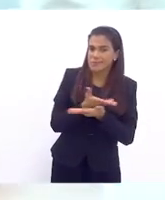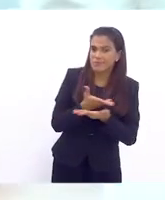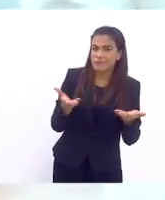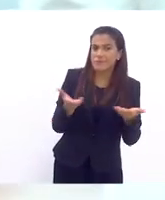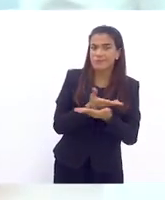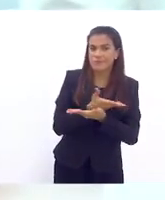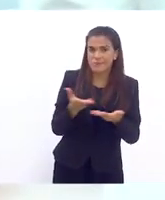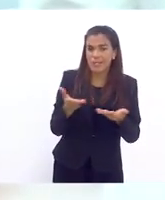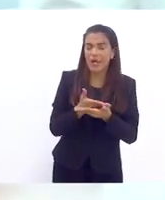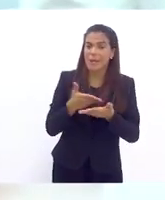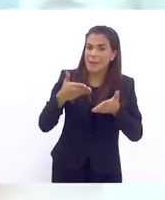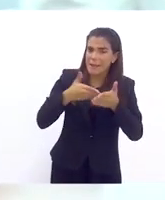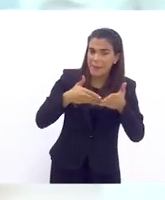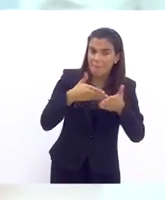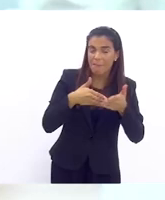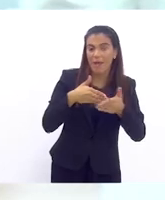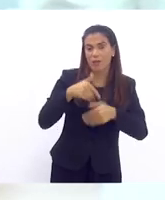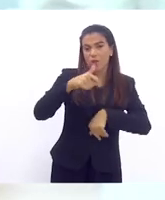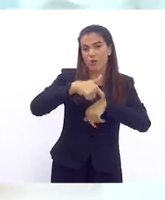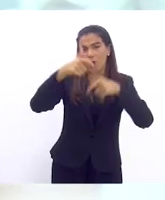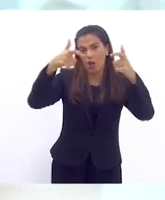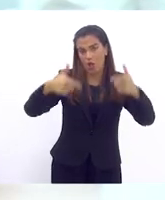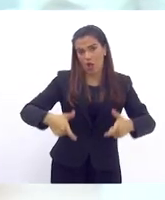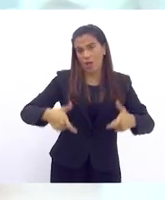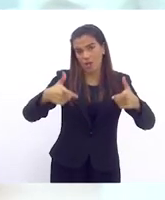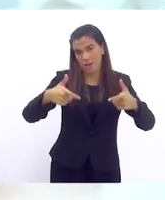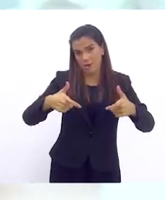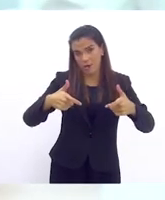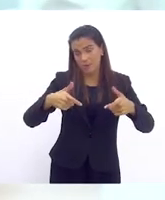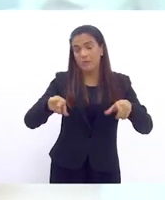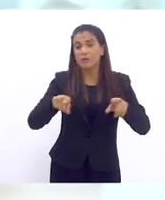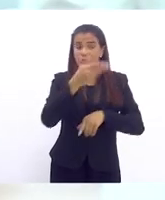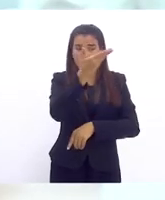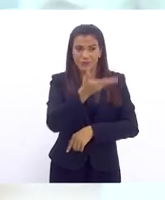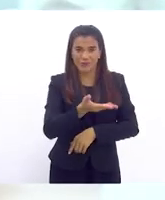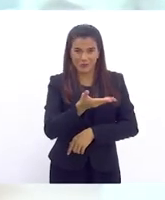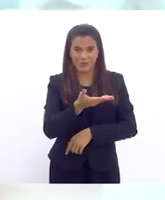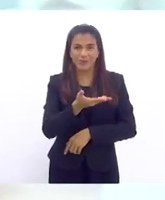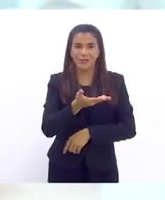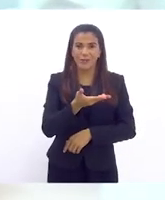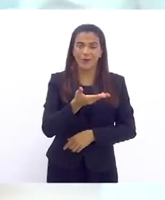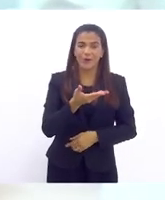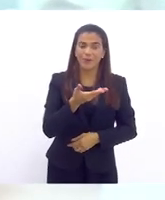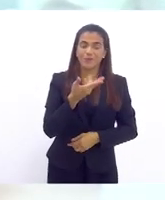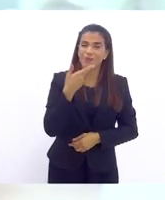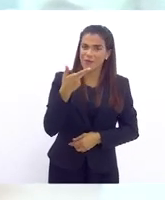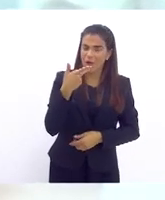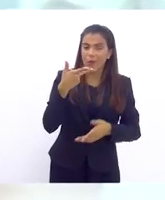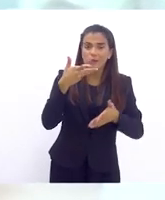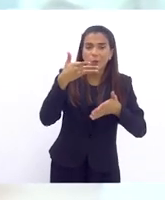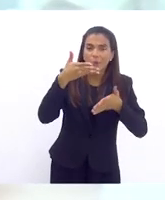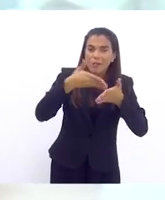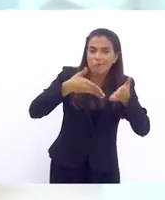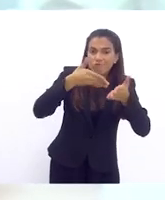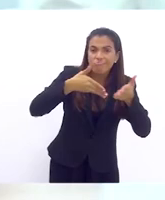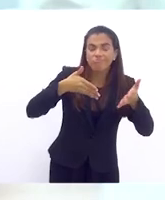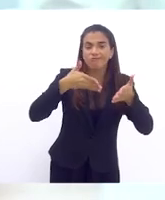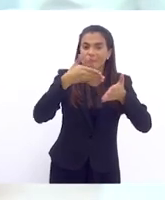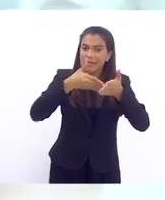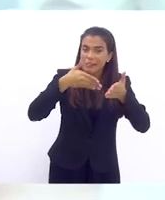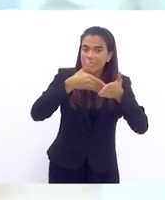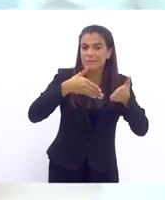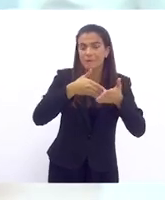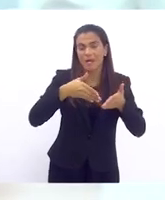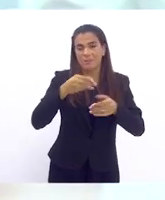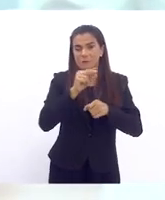de impacto local Então como você vossa excelência disse tiveram Impacto diretamente em todos os municípios teve